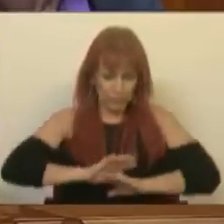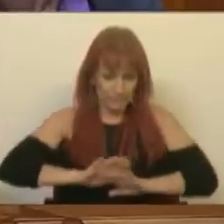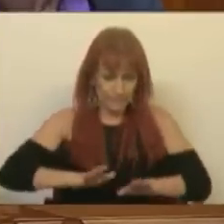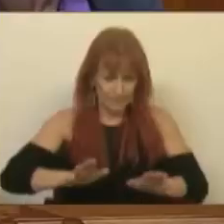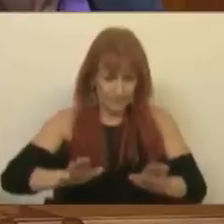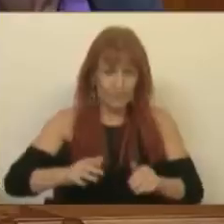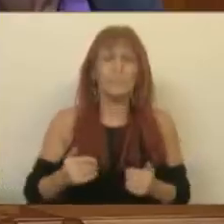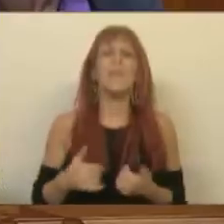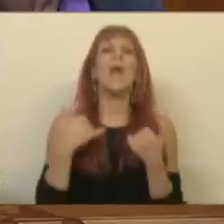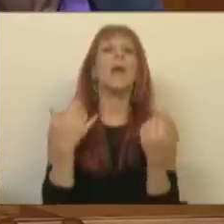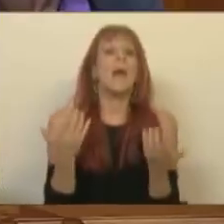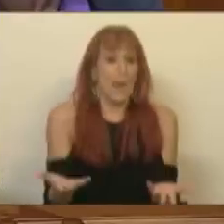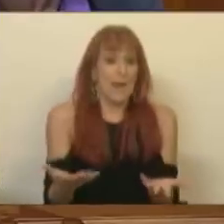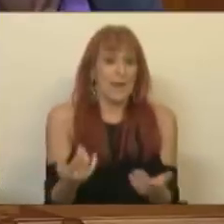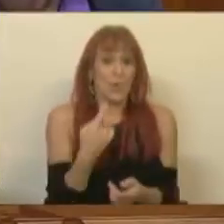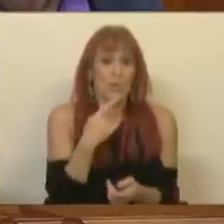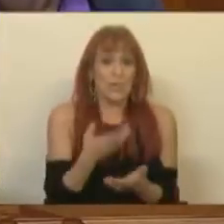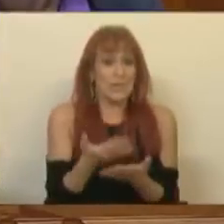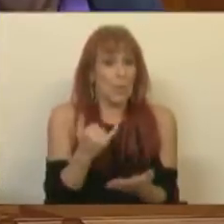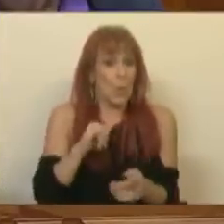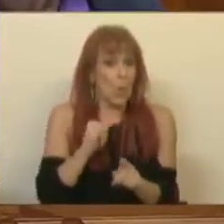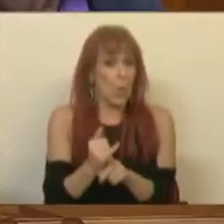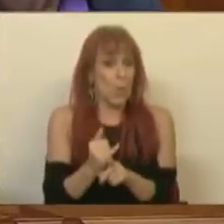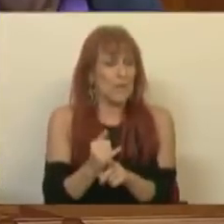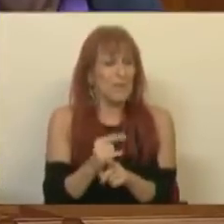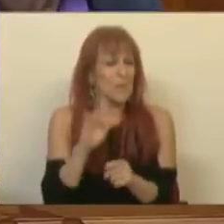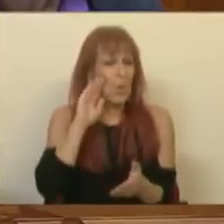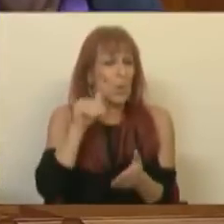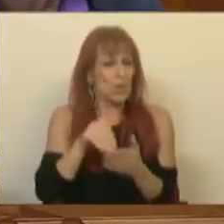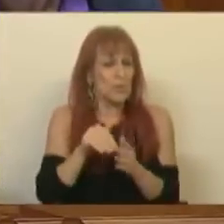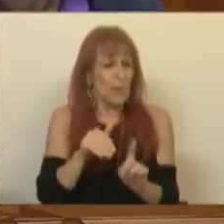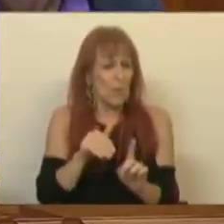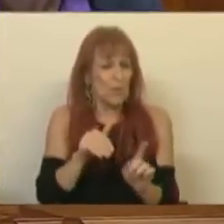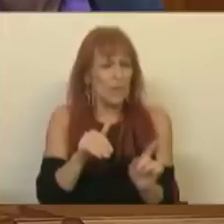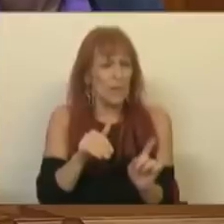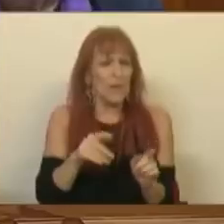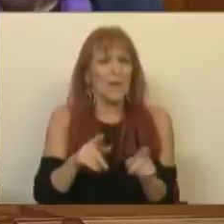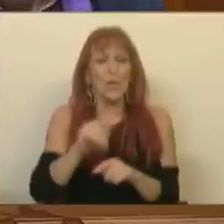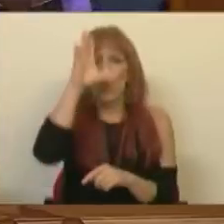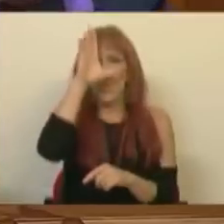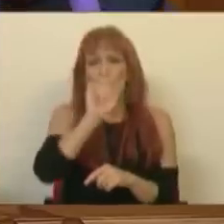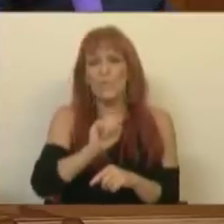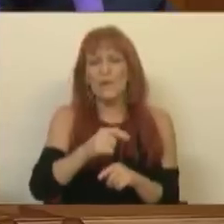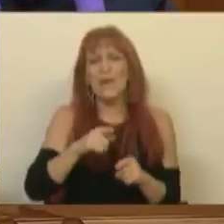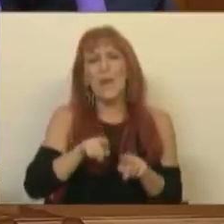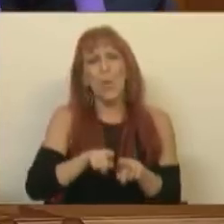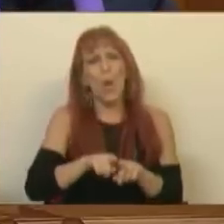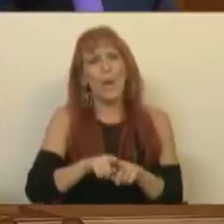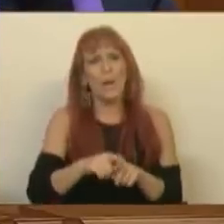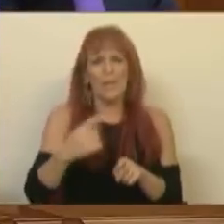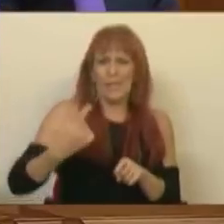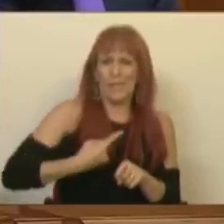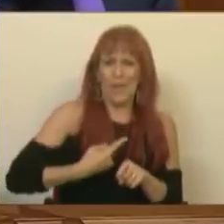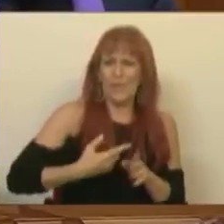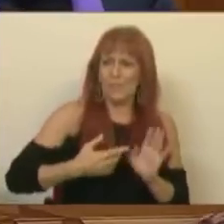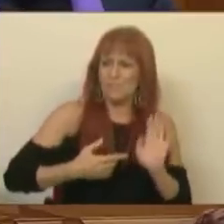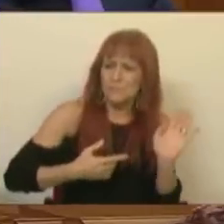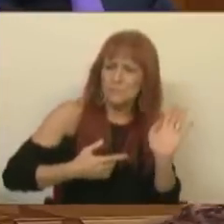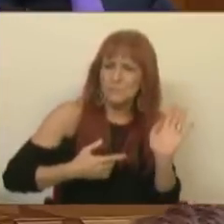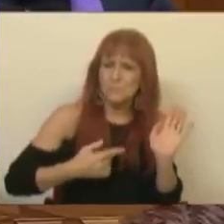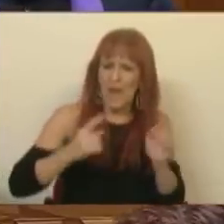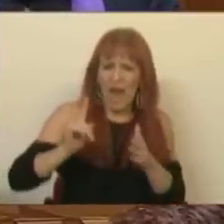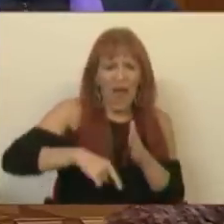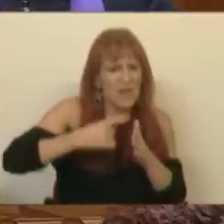daí Retiro outra não Retiro a conclusão que o governo seja desde quer